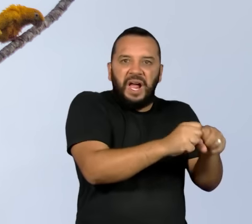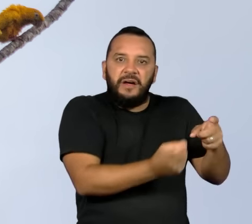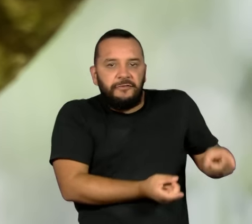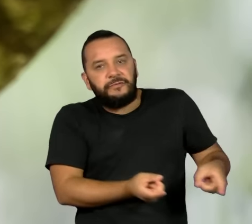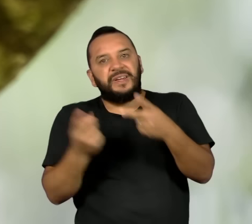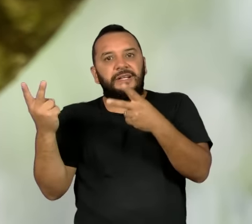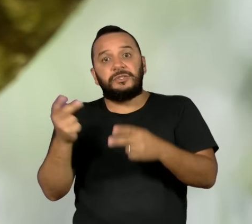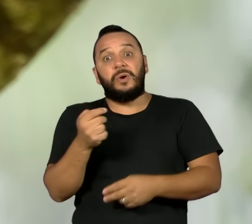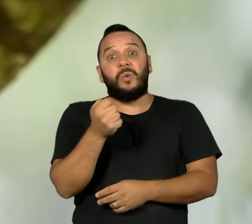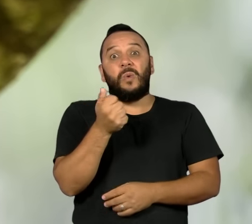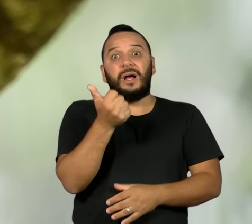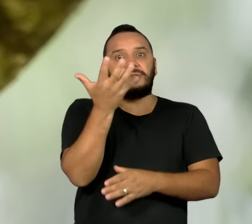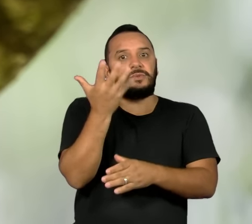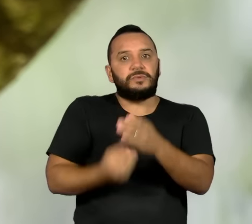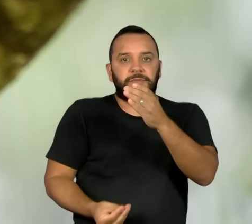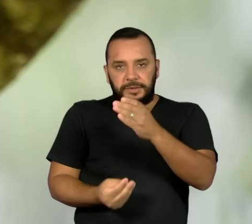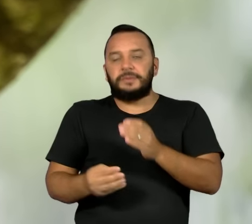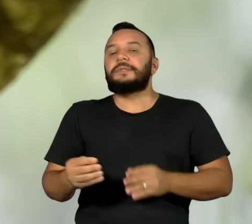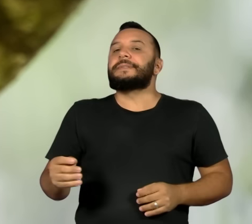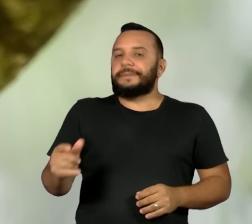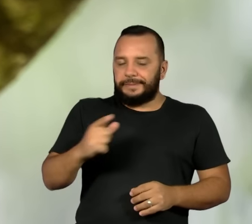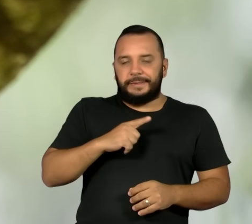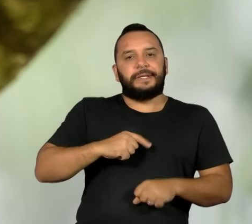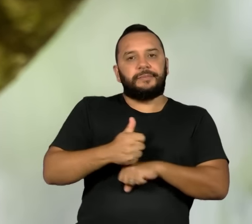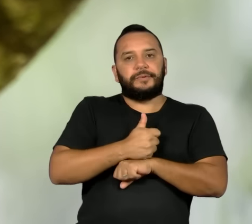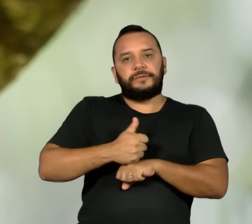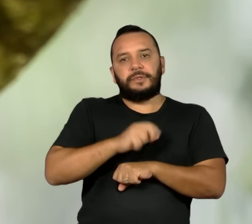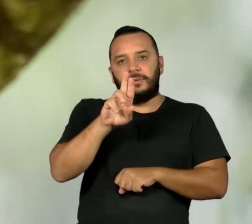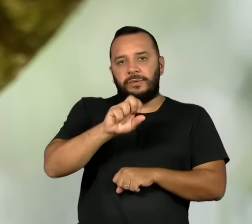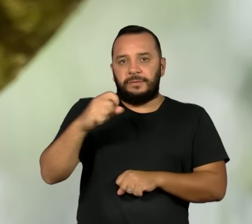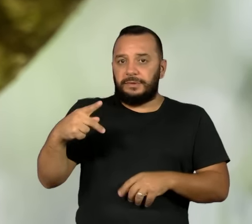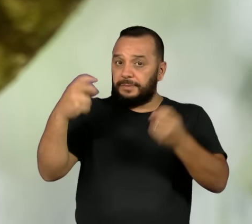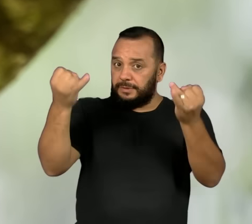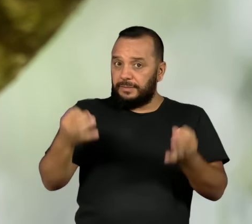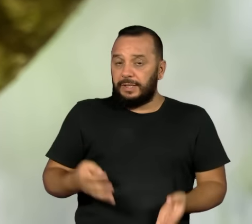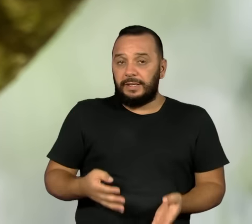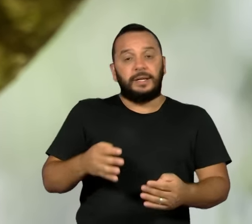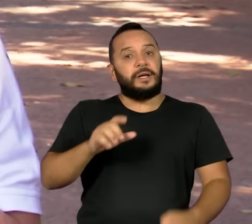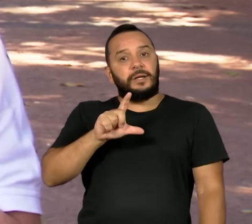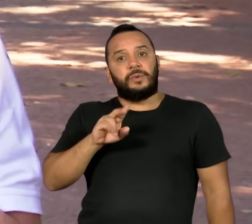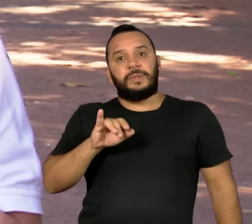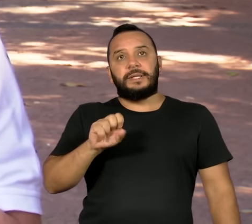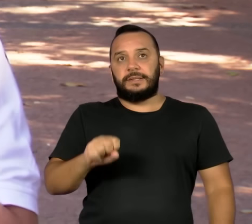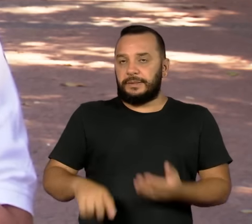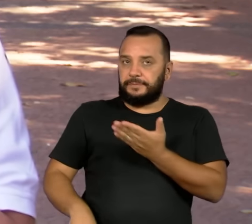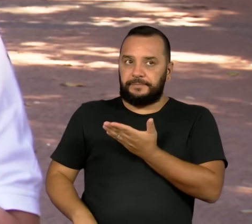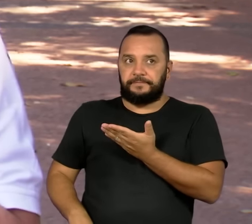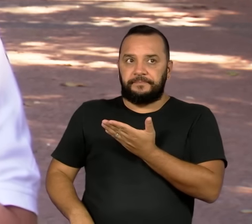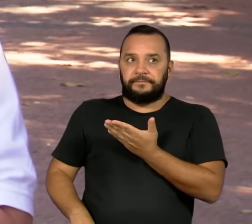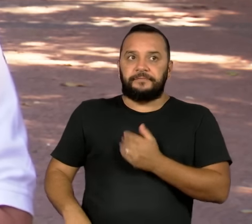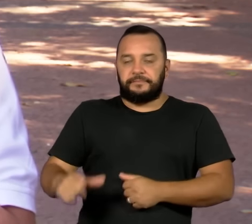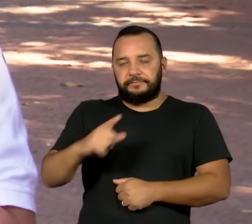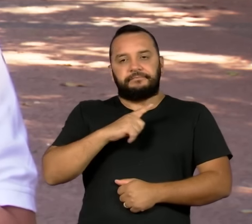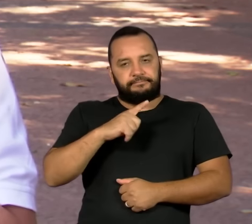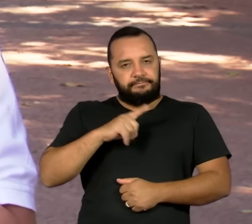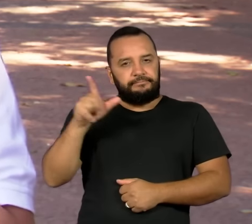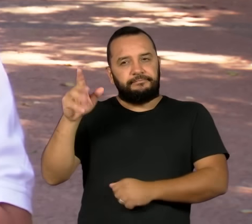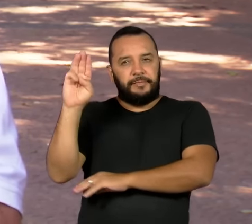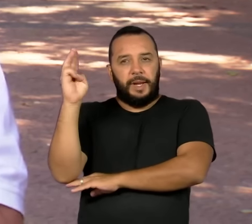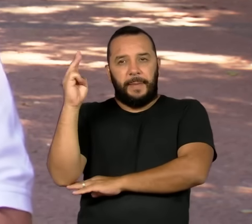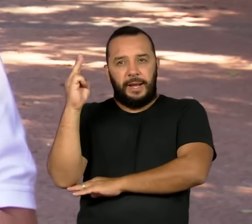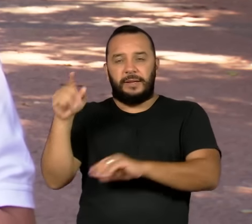de extinção, como explica o biólogo da USP, Luiz Fábio Silveira. Existem áreas hoje no Maranhão e no Pará que foram reduzidas